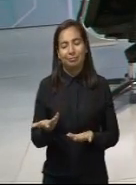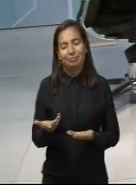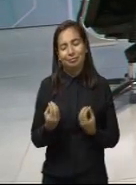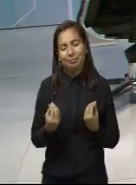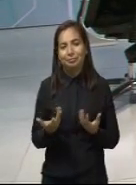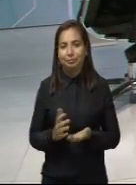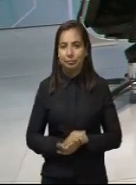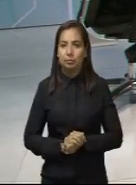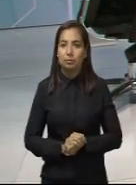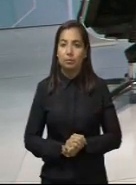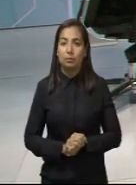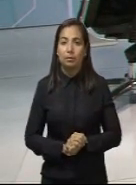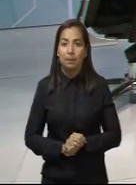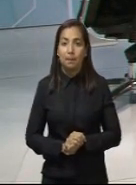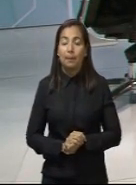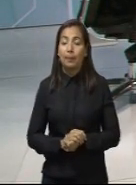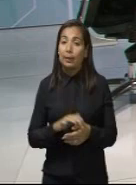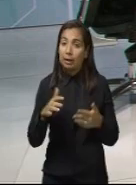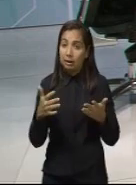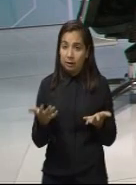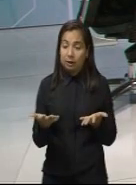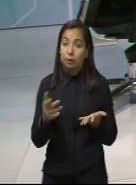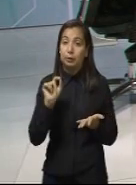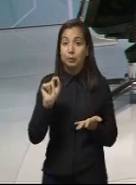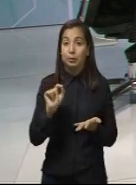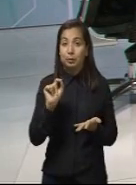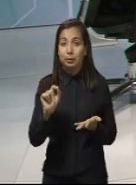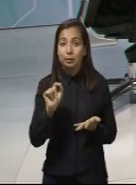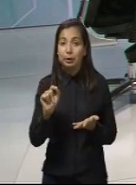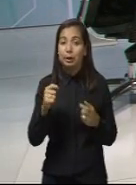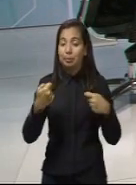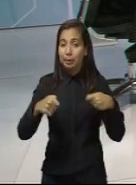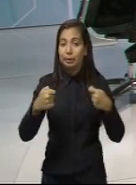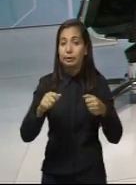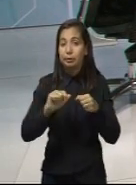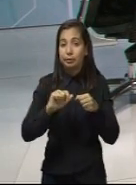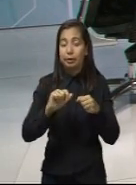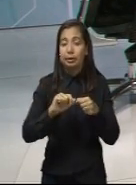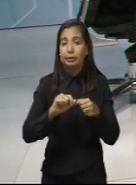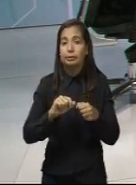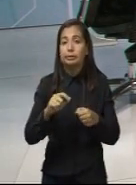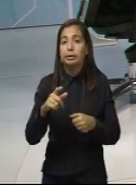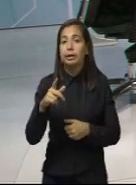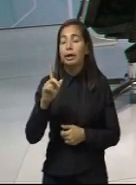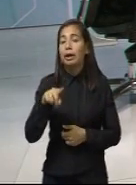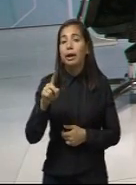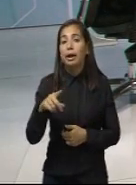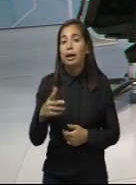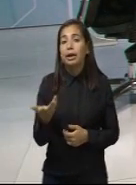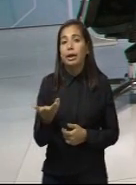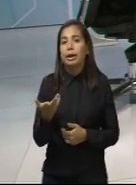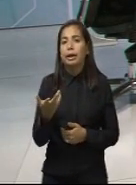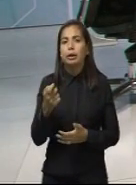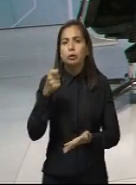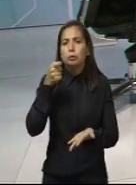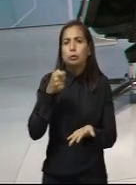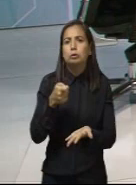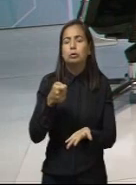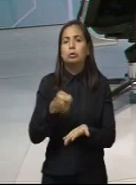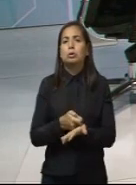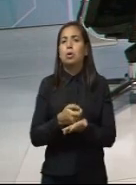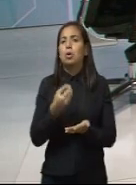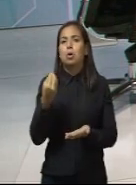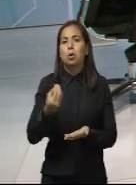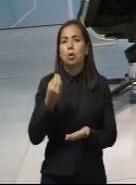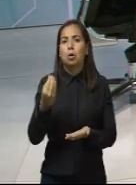iniciativa é aquela extremamente louvável, é um instrumento. Ninguém pode também estabelecer uma